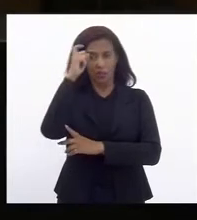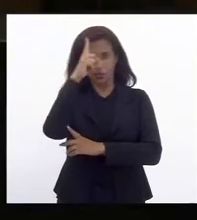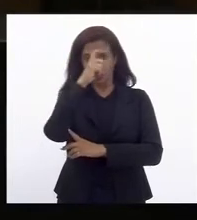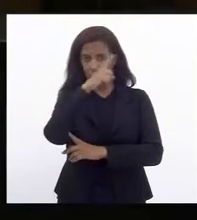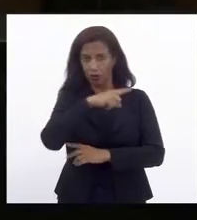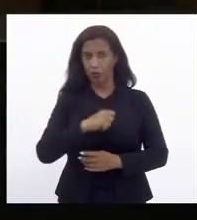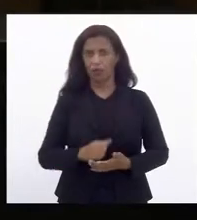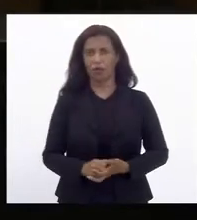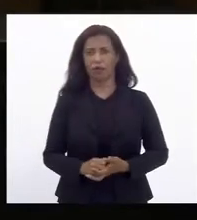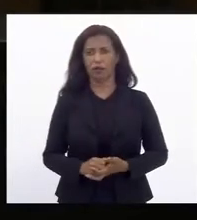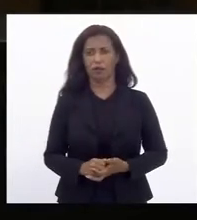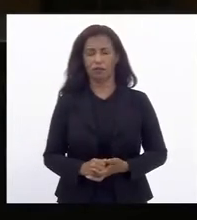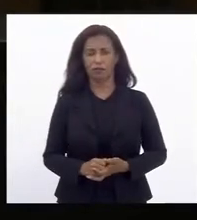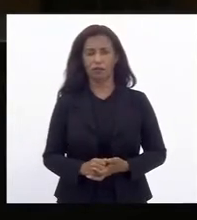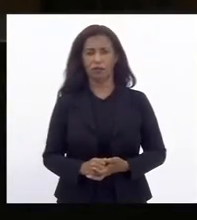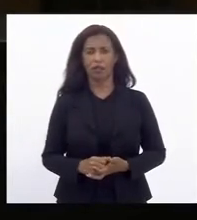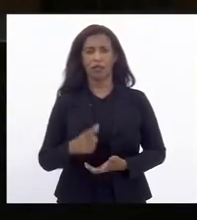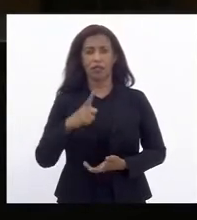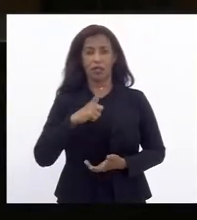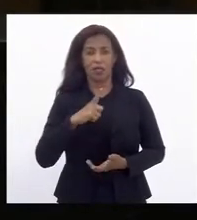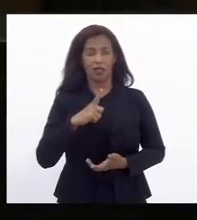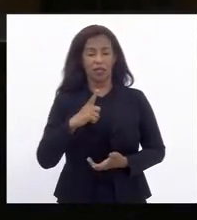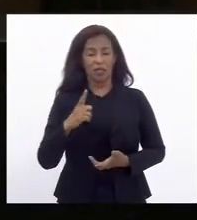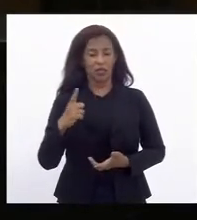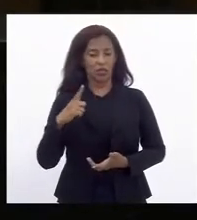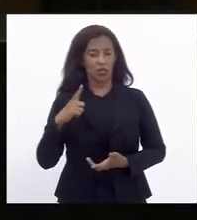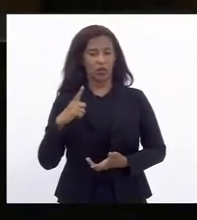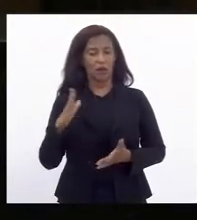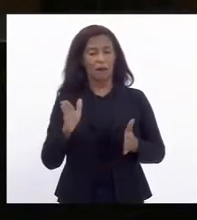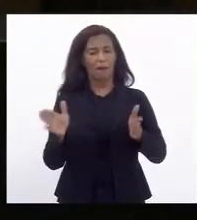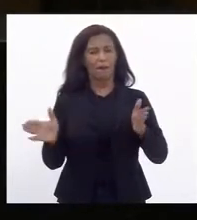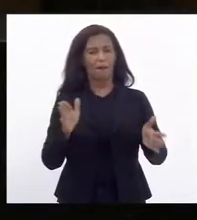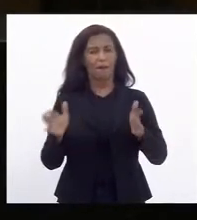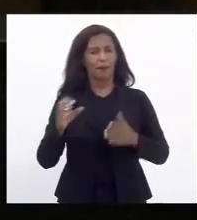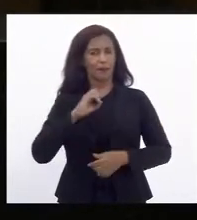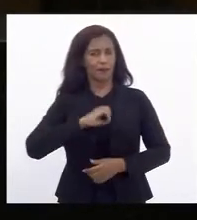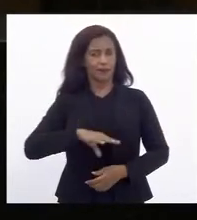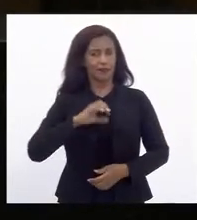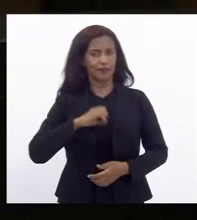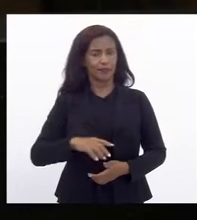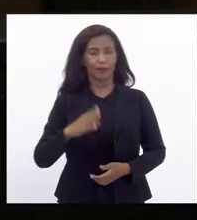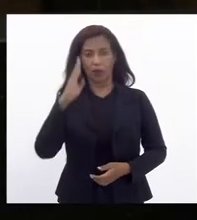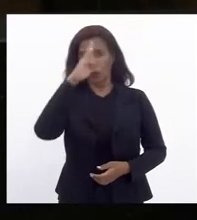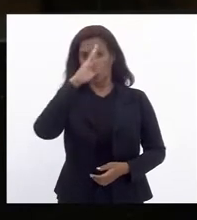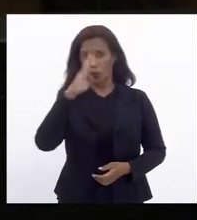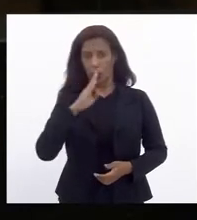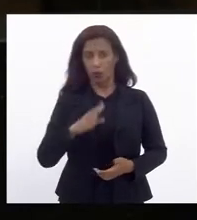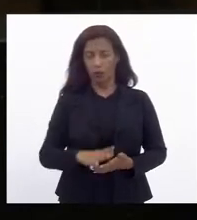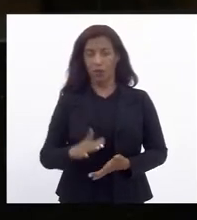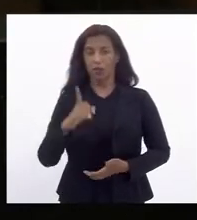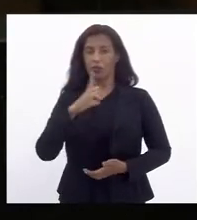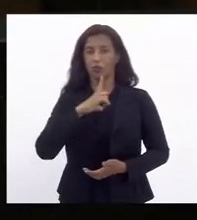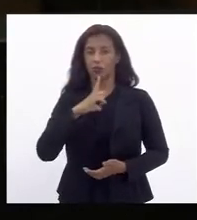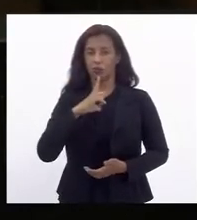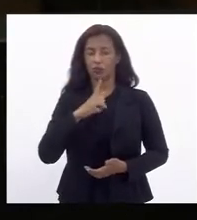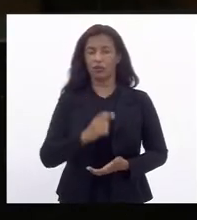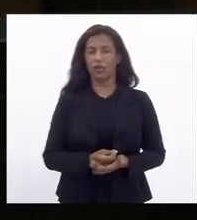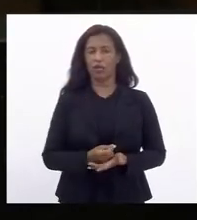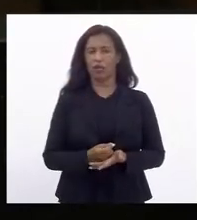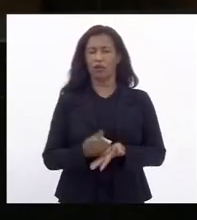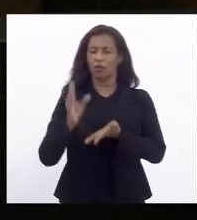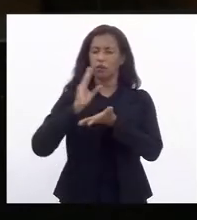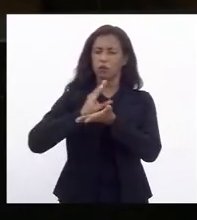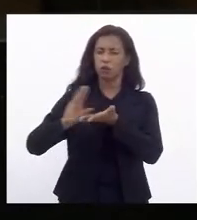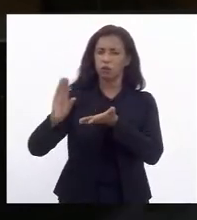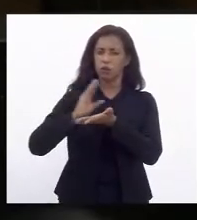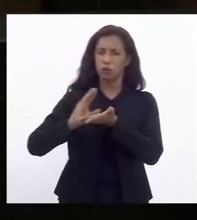dificuldade de se manter durante o período menstrual. O Brasil possui uma tributação